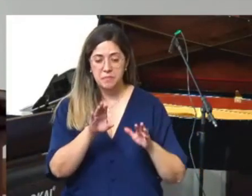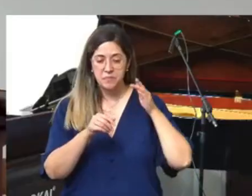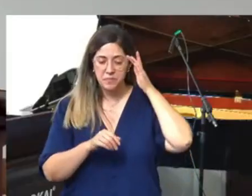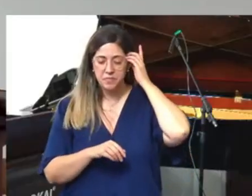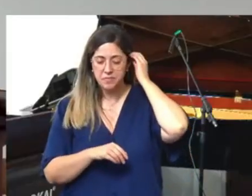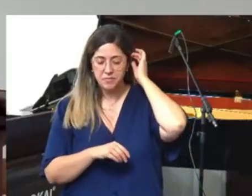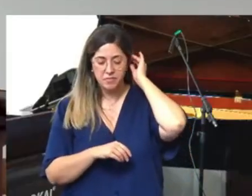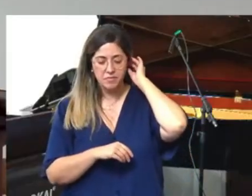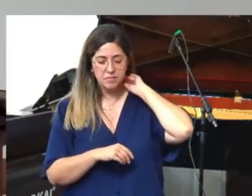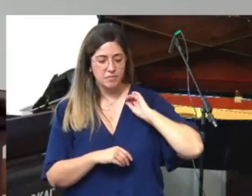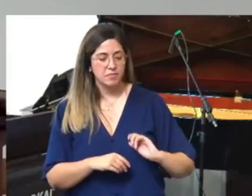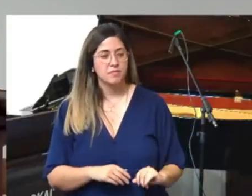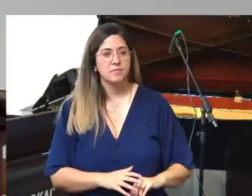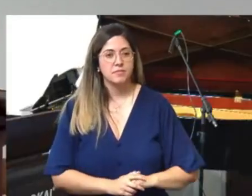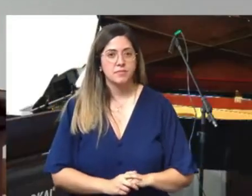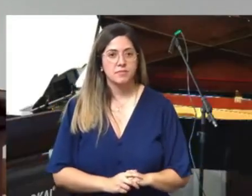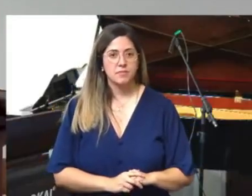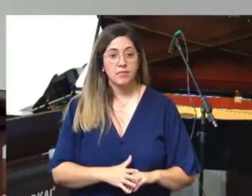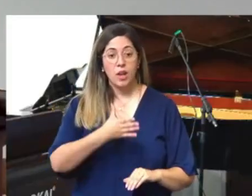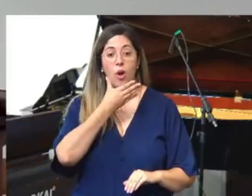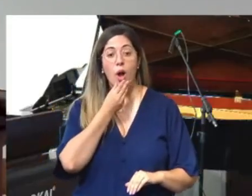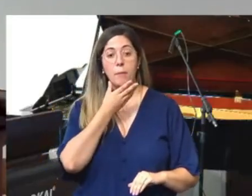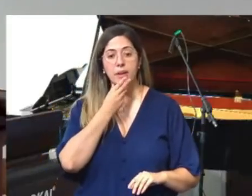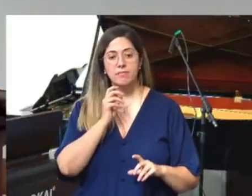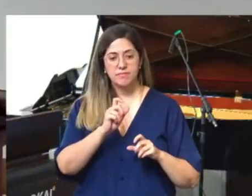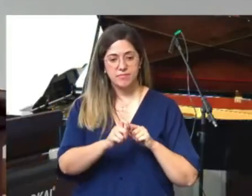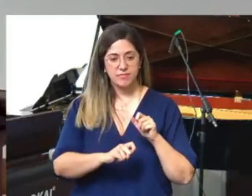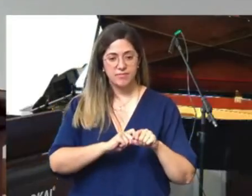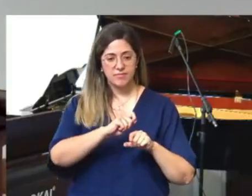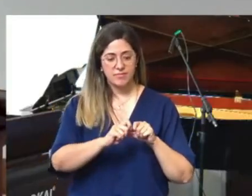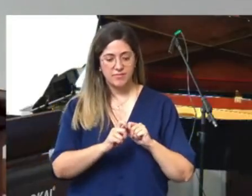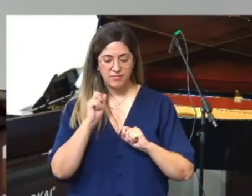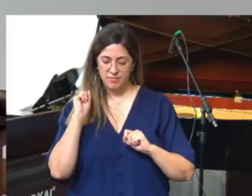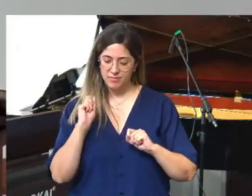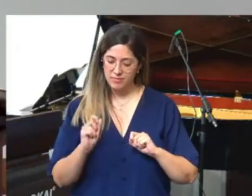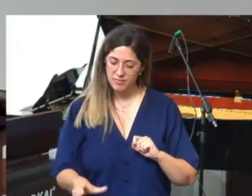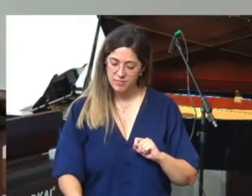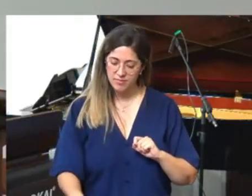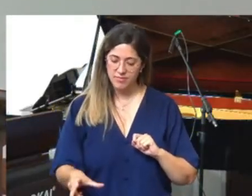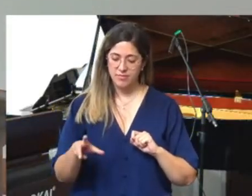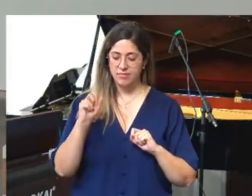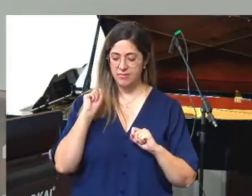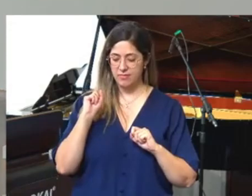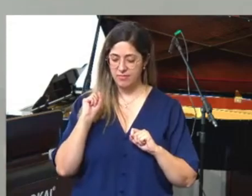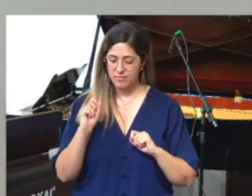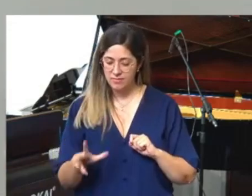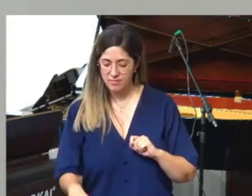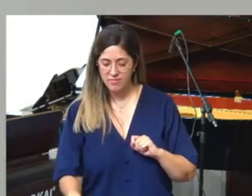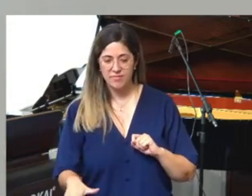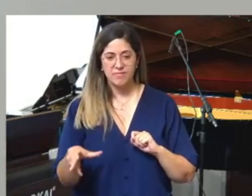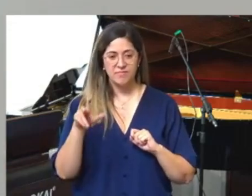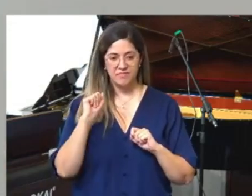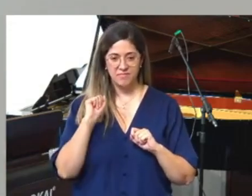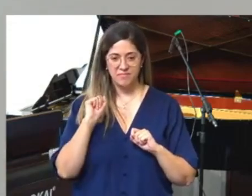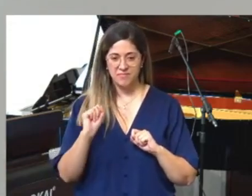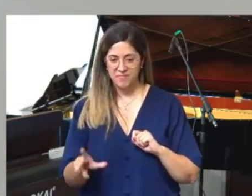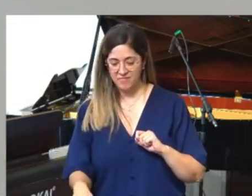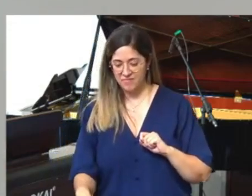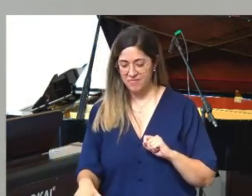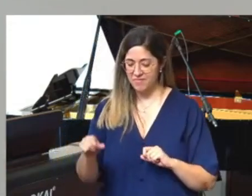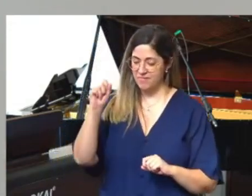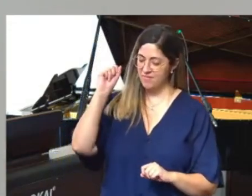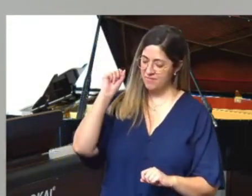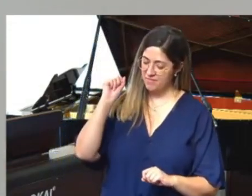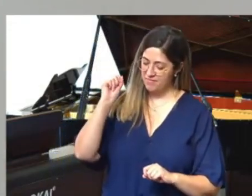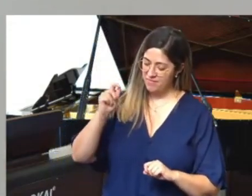Ele nos traz uma ilustração de um homem com um ioiô na mão, jogando aquele ioiô. Ele desce,